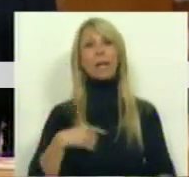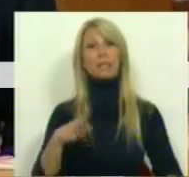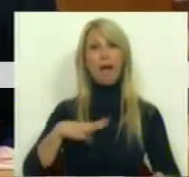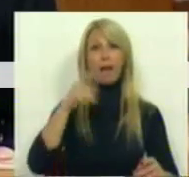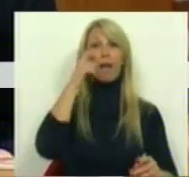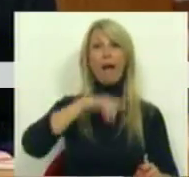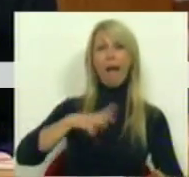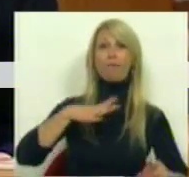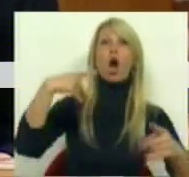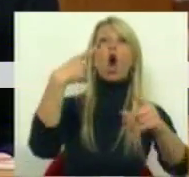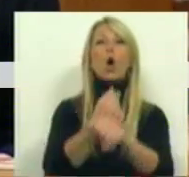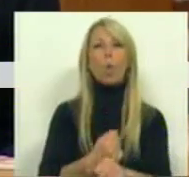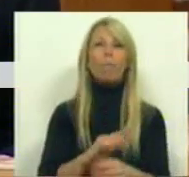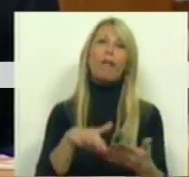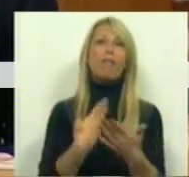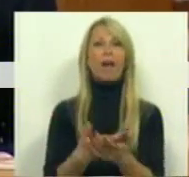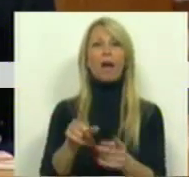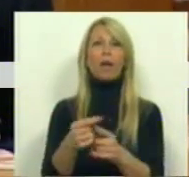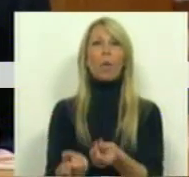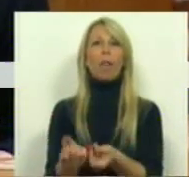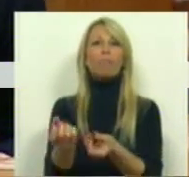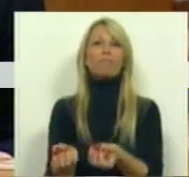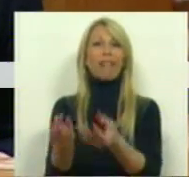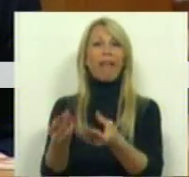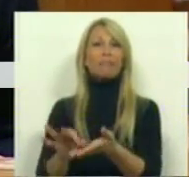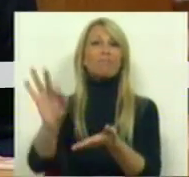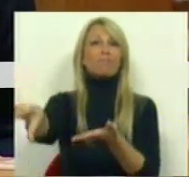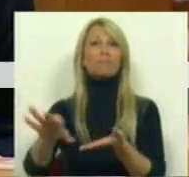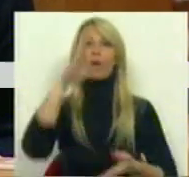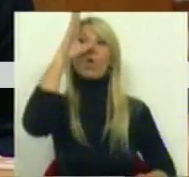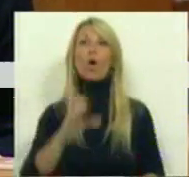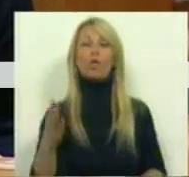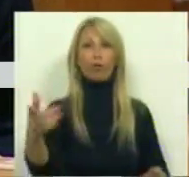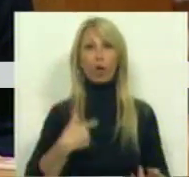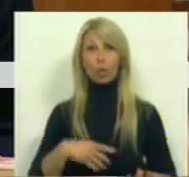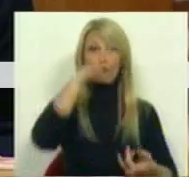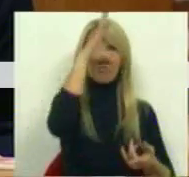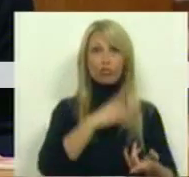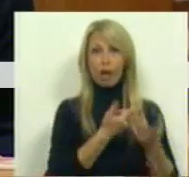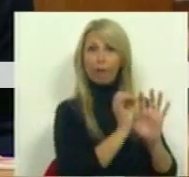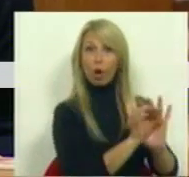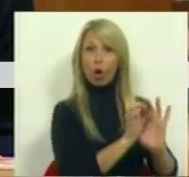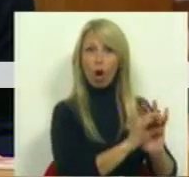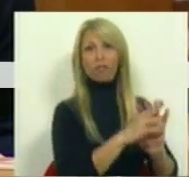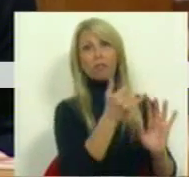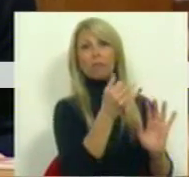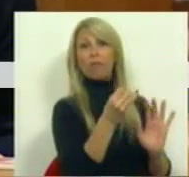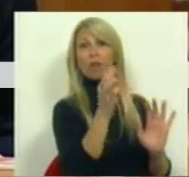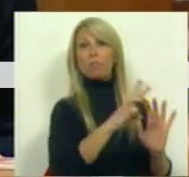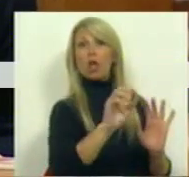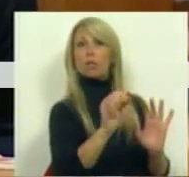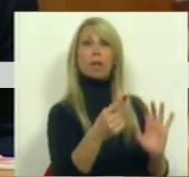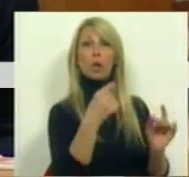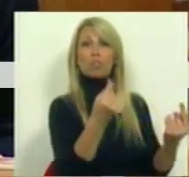deixará apenas uma gorjeta ao Governo. Nos cofres do Estado entrará a módica quantia de 20 milhões de euros.